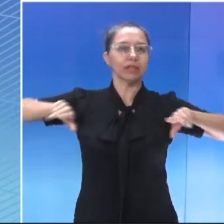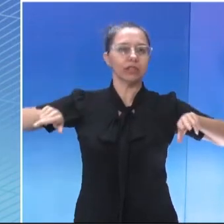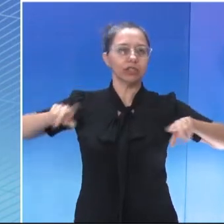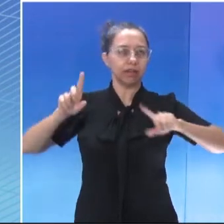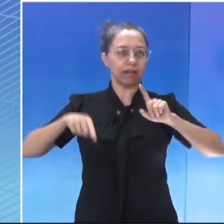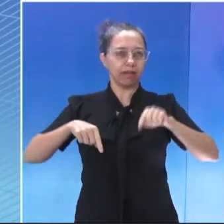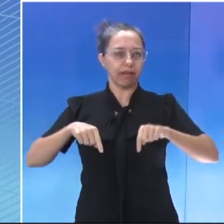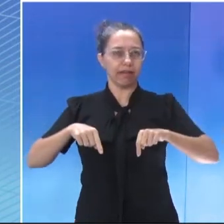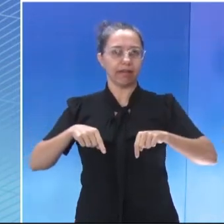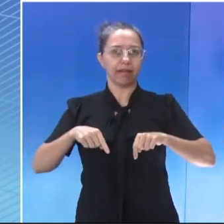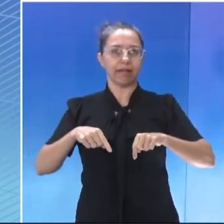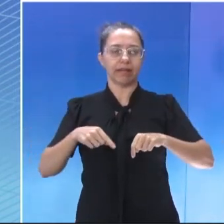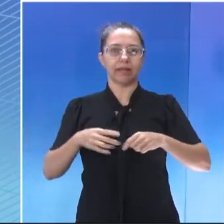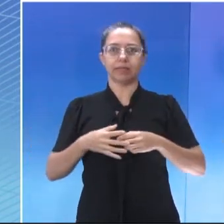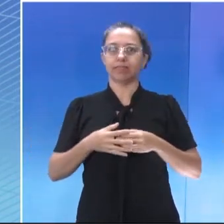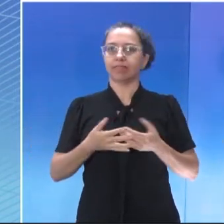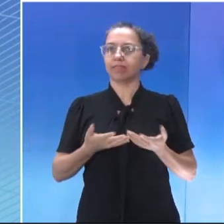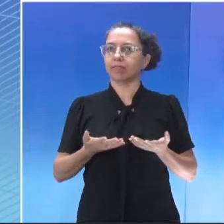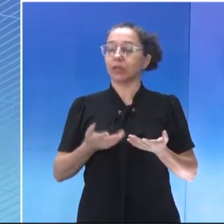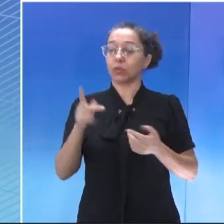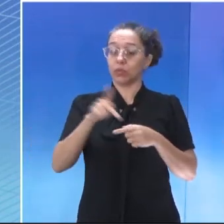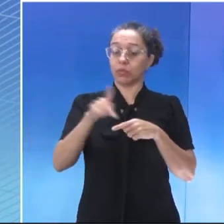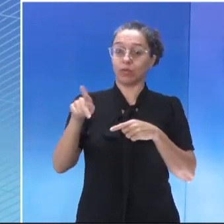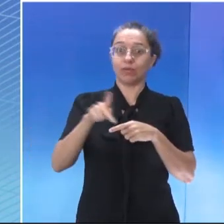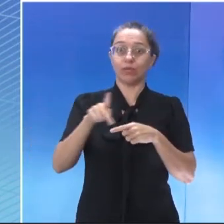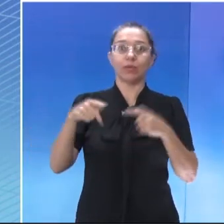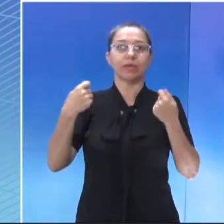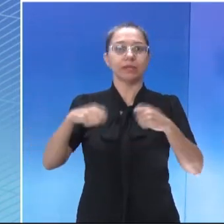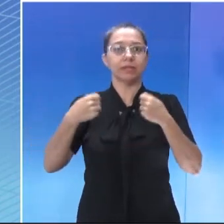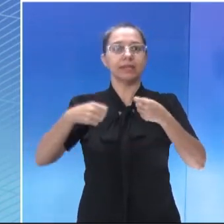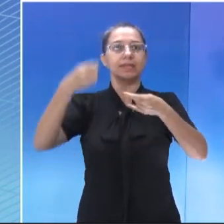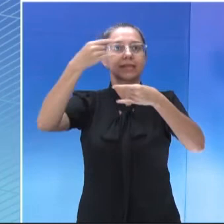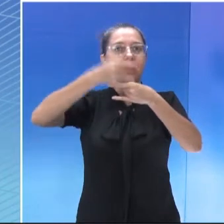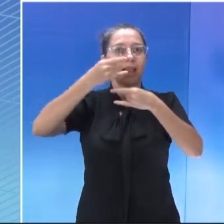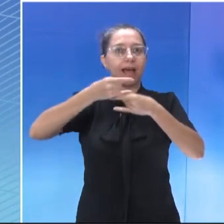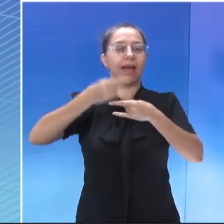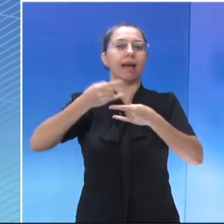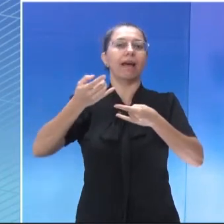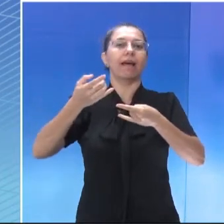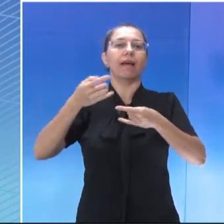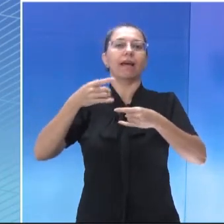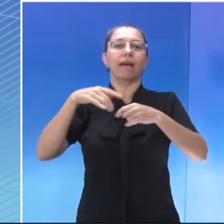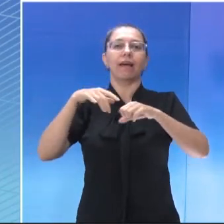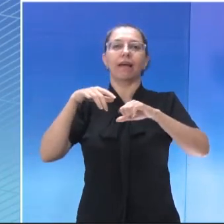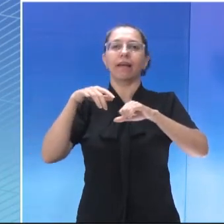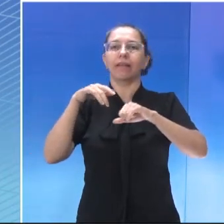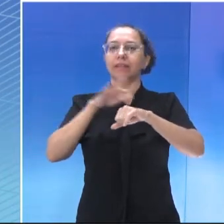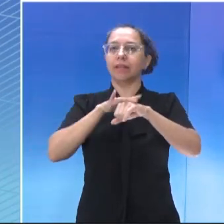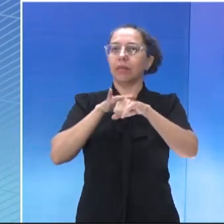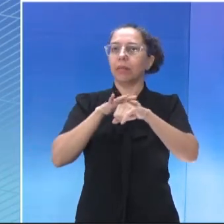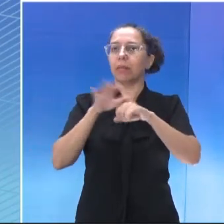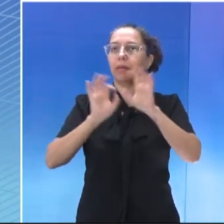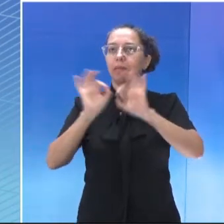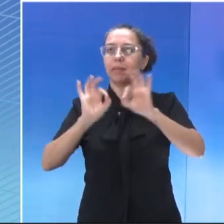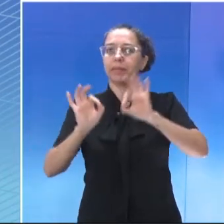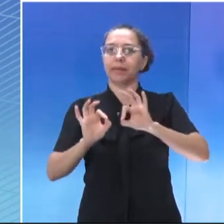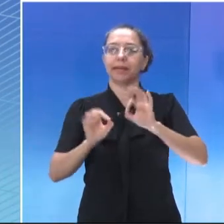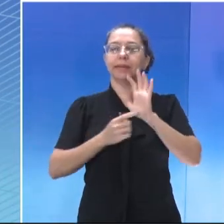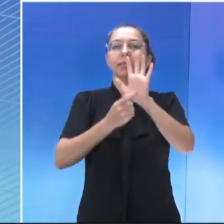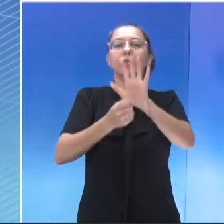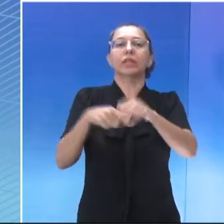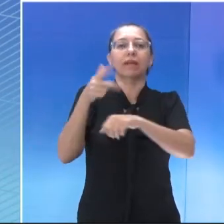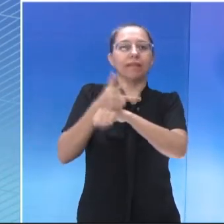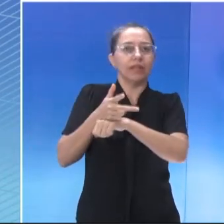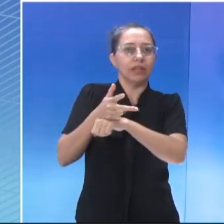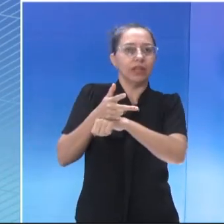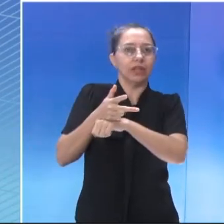estão se tornando blogueiras, né? Os professores estão tendo que se adaptar, né? E se mostrar nos vídeos. Então, é a